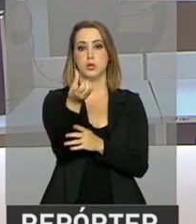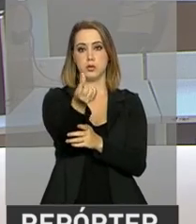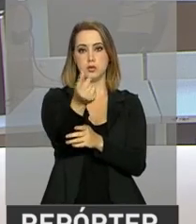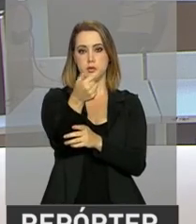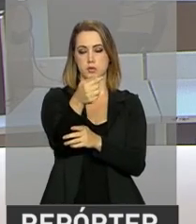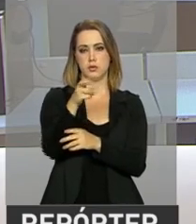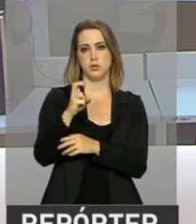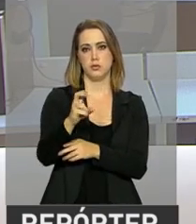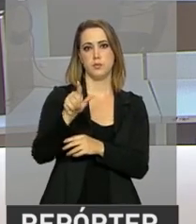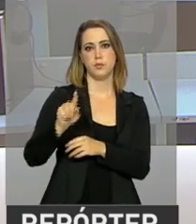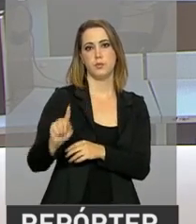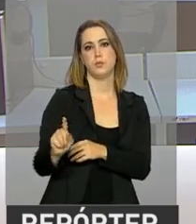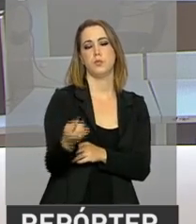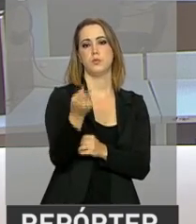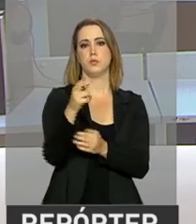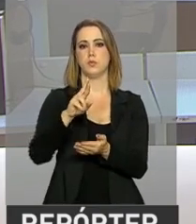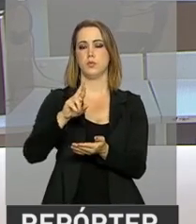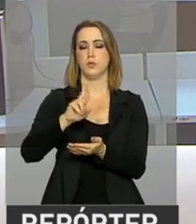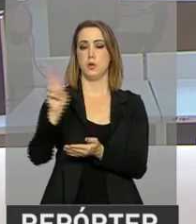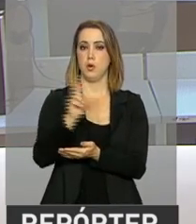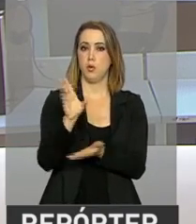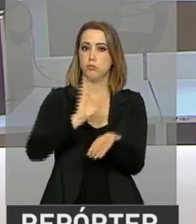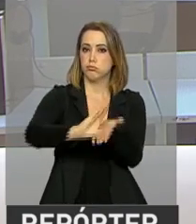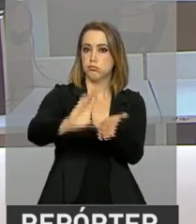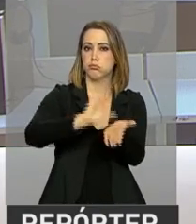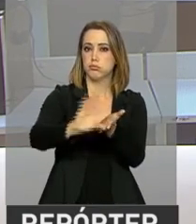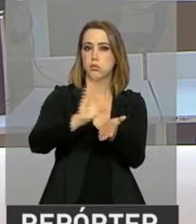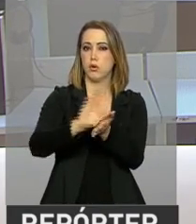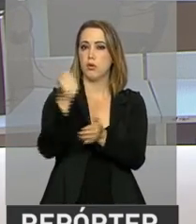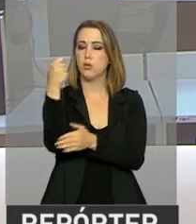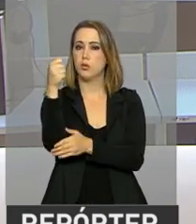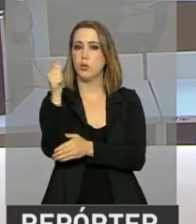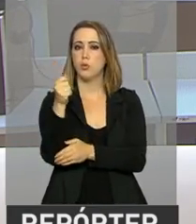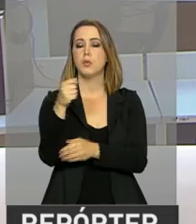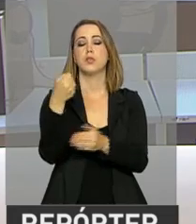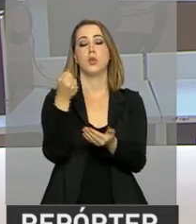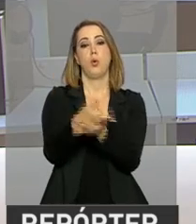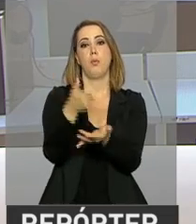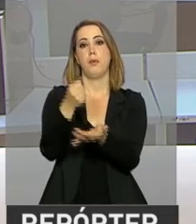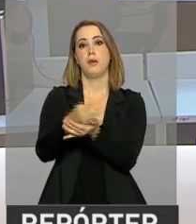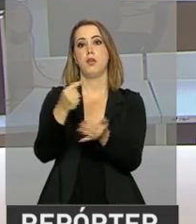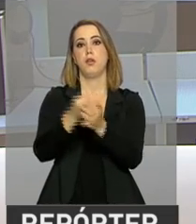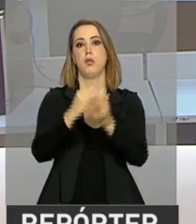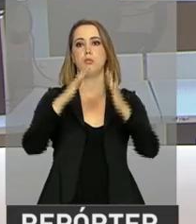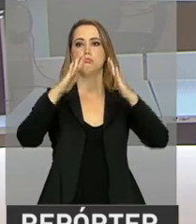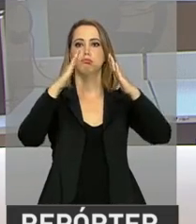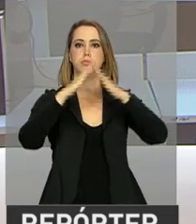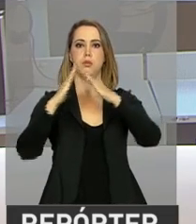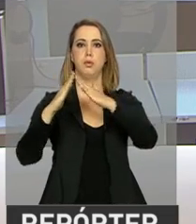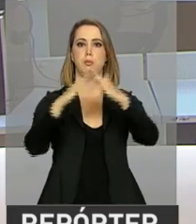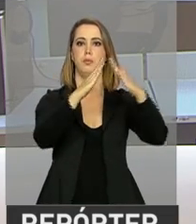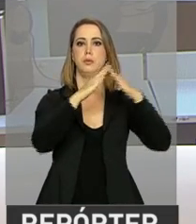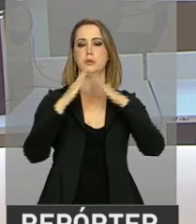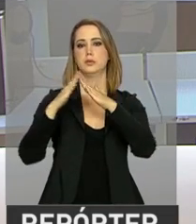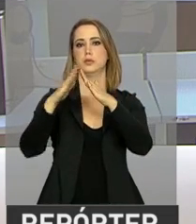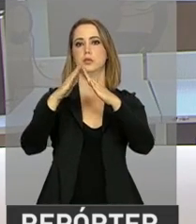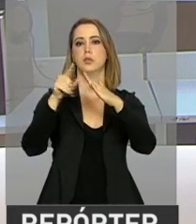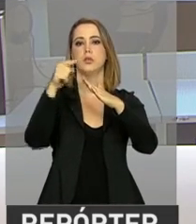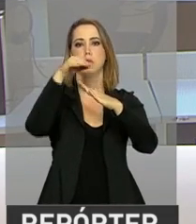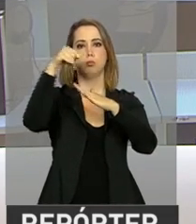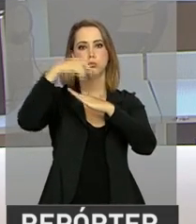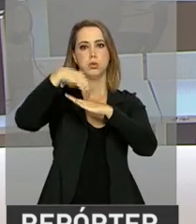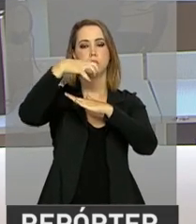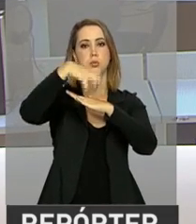reais ao governo de santa catarina o dinheiro é para comprar telhas para 350 casas danificadas pelas chuvas de granizo